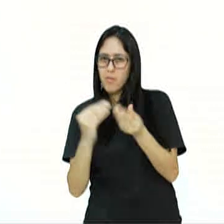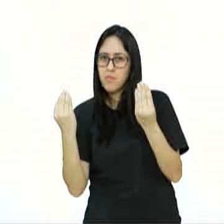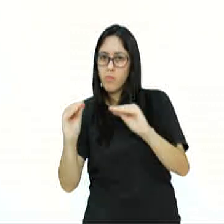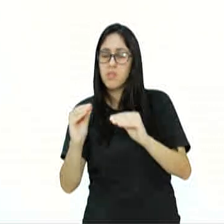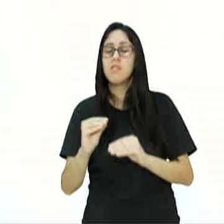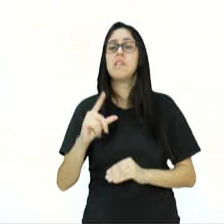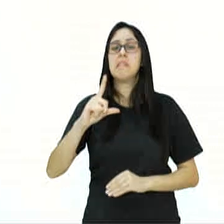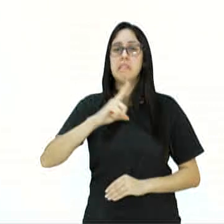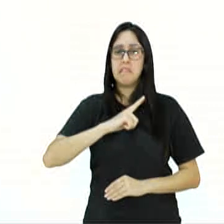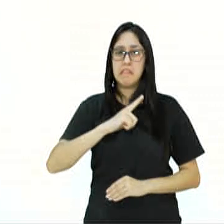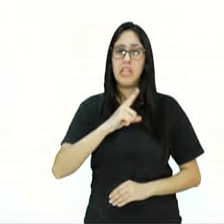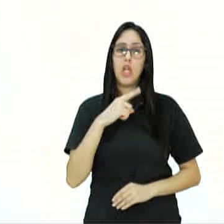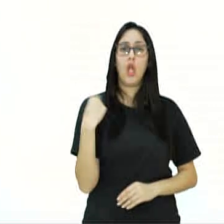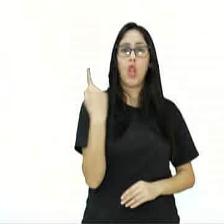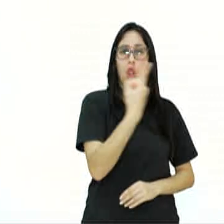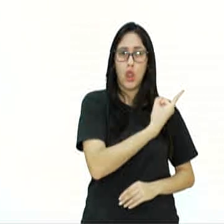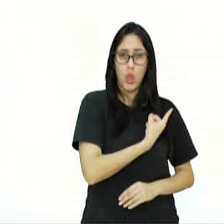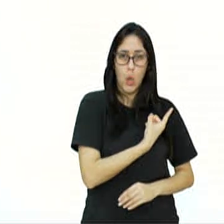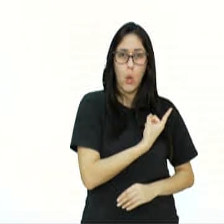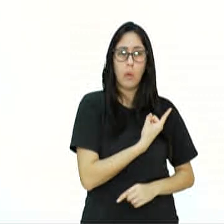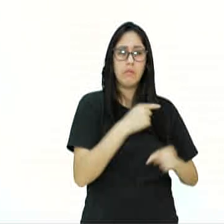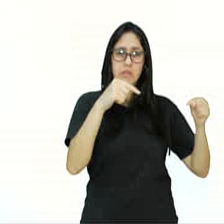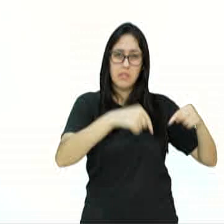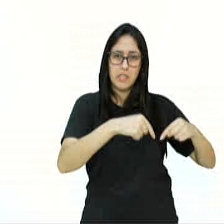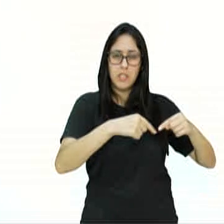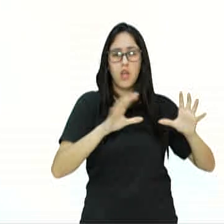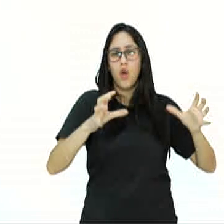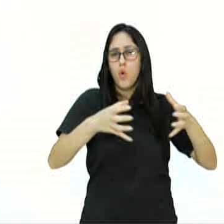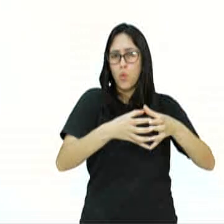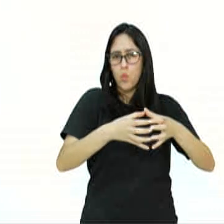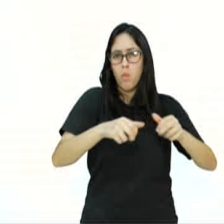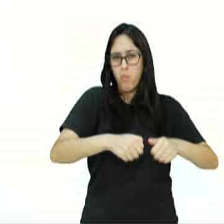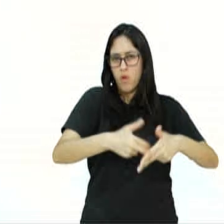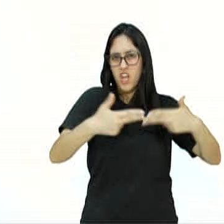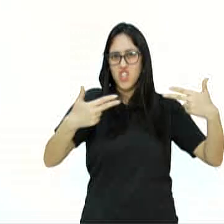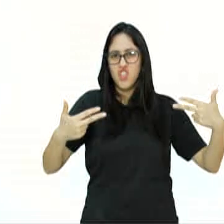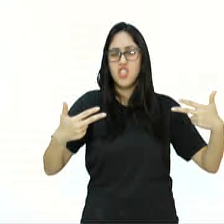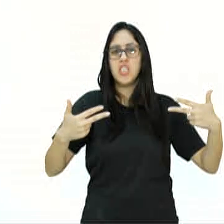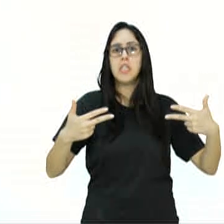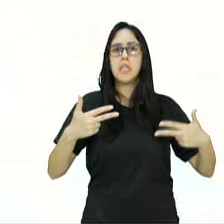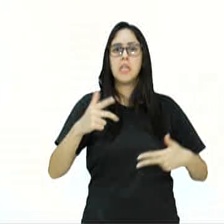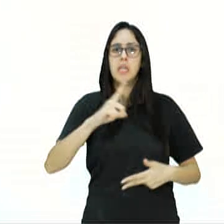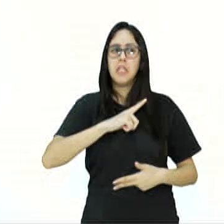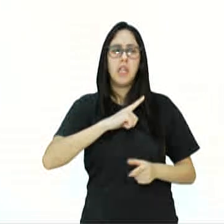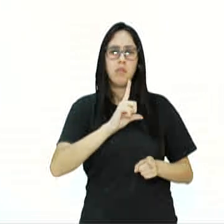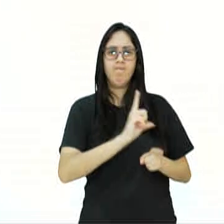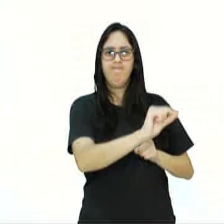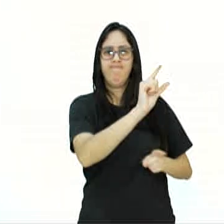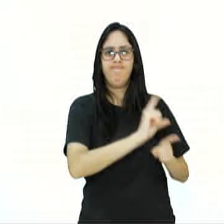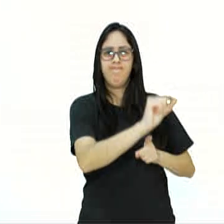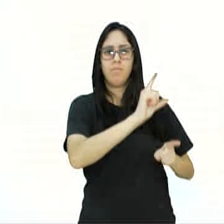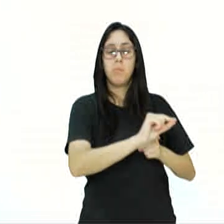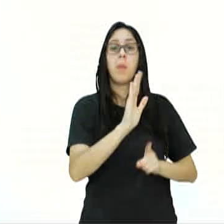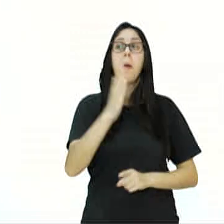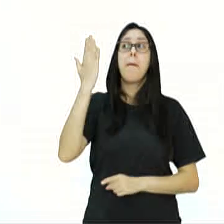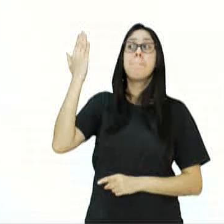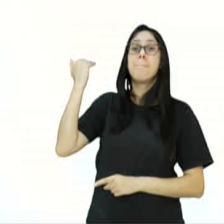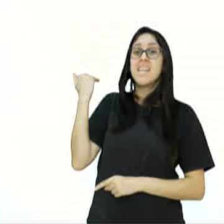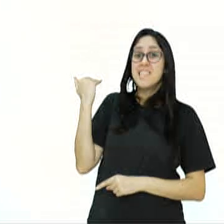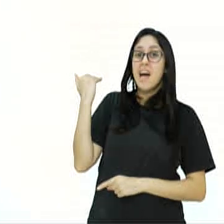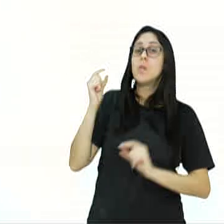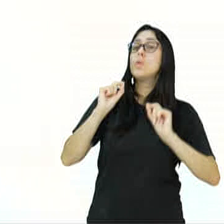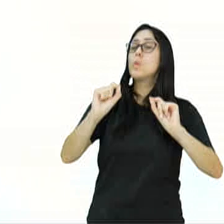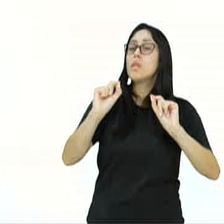nós, os mujahedins, que é uma etnia, os expulsamos. No passado foram os, tem uma outra